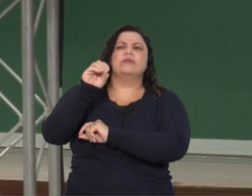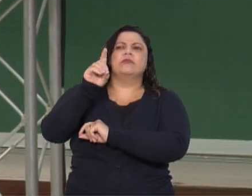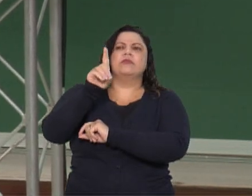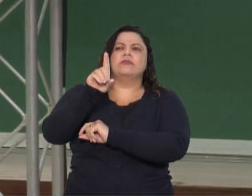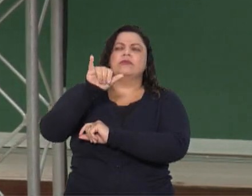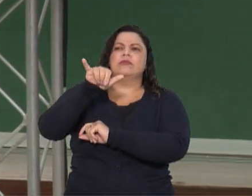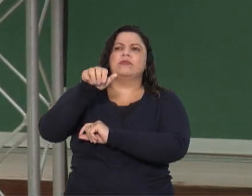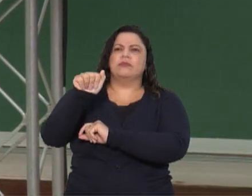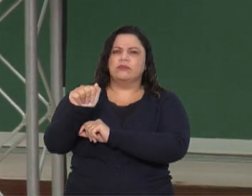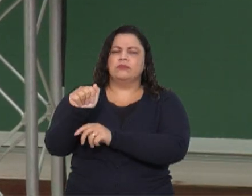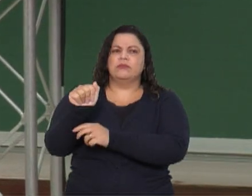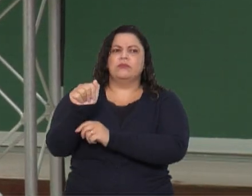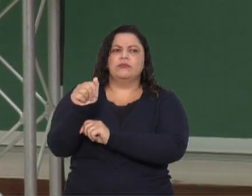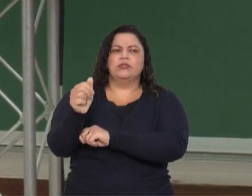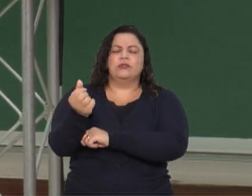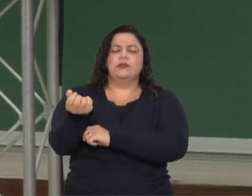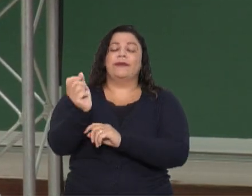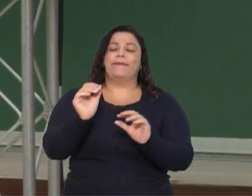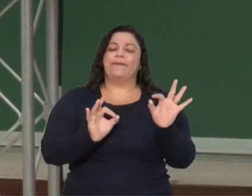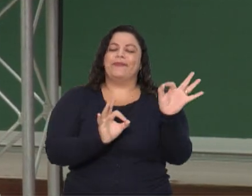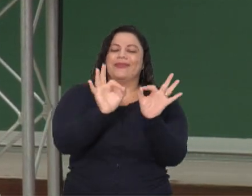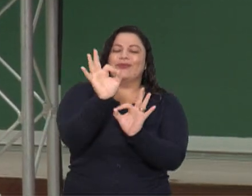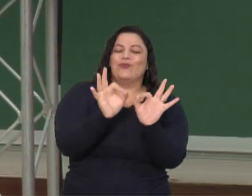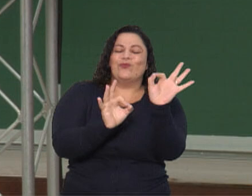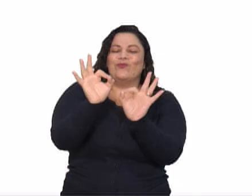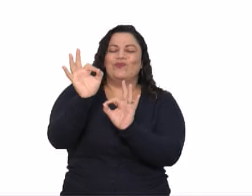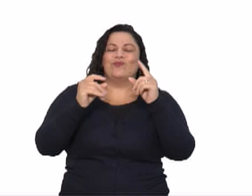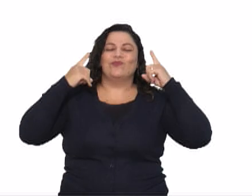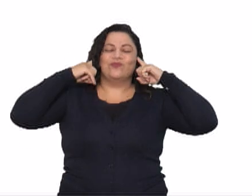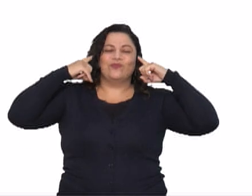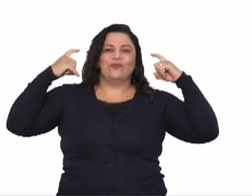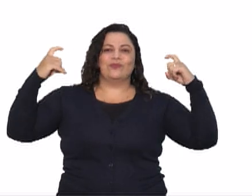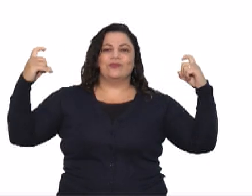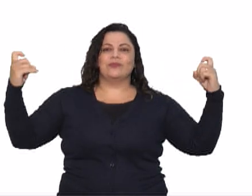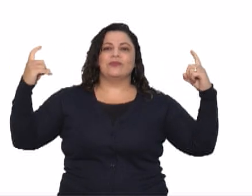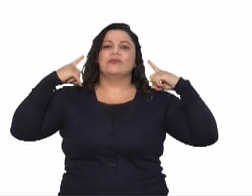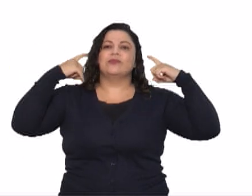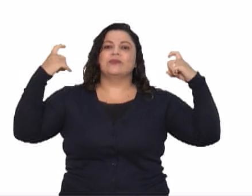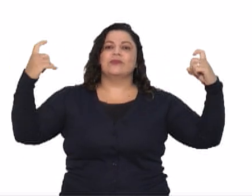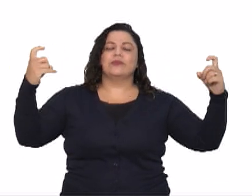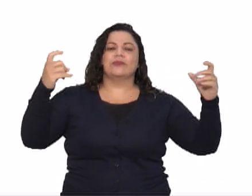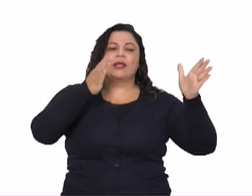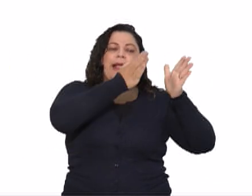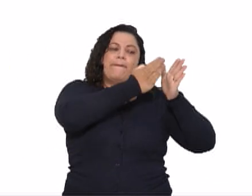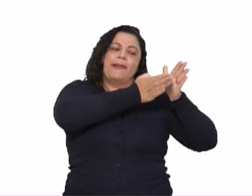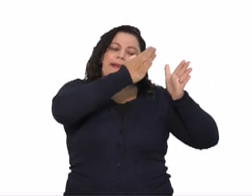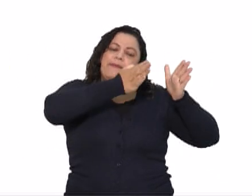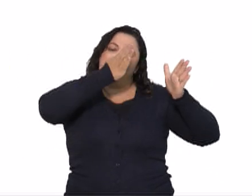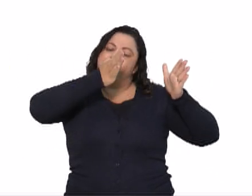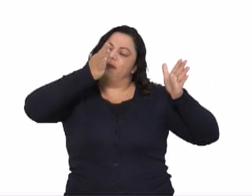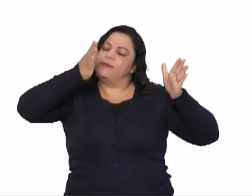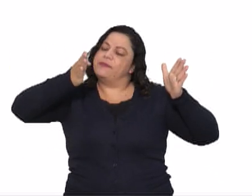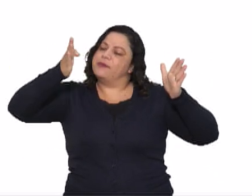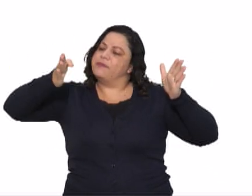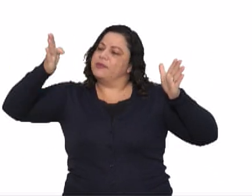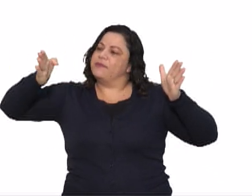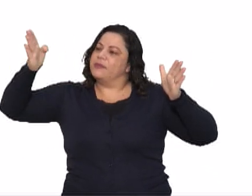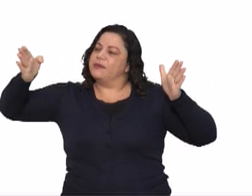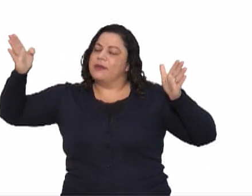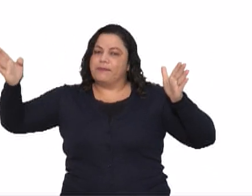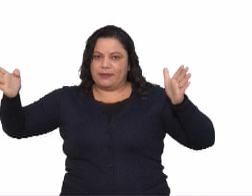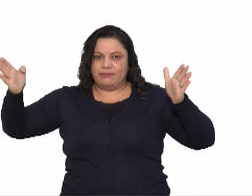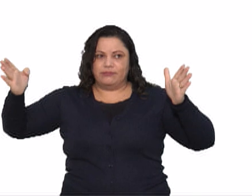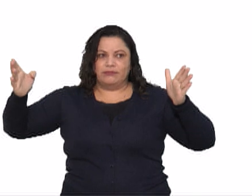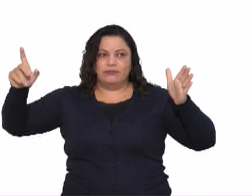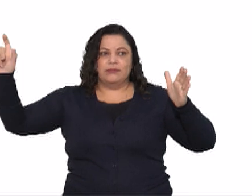Melodia é uma organização de sons sucessivos, ou seja, um após o outro. A palavra